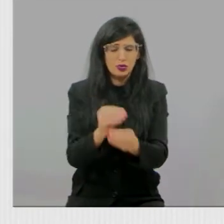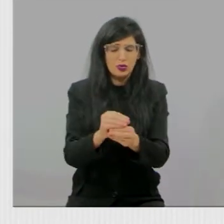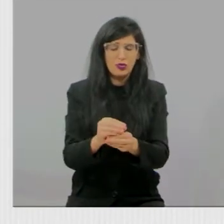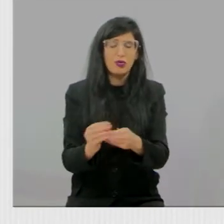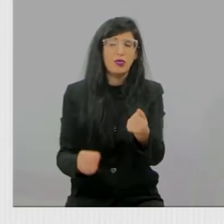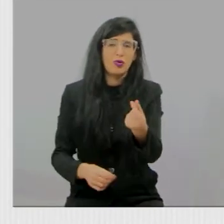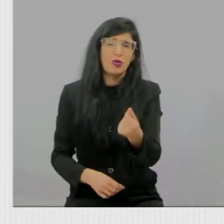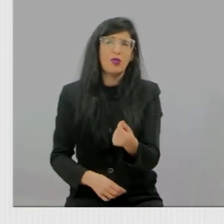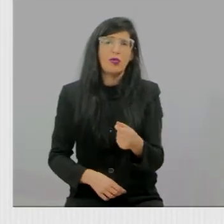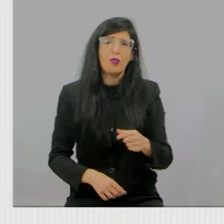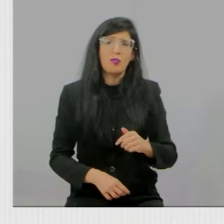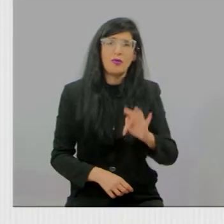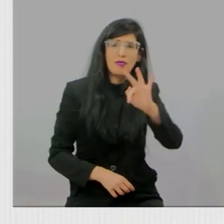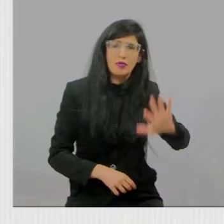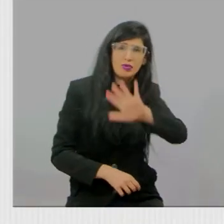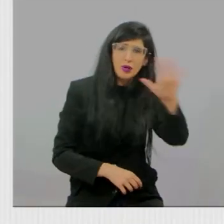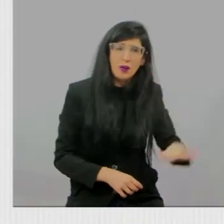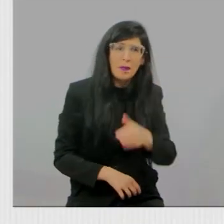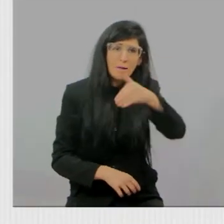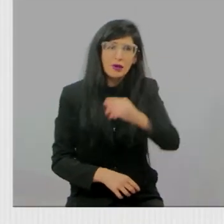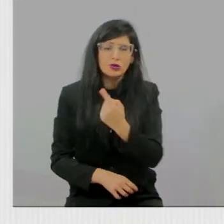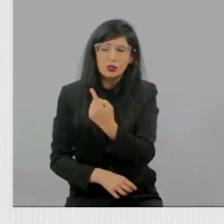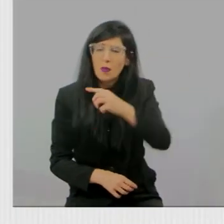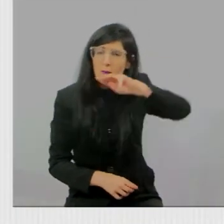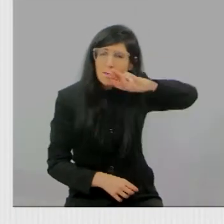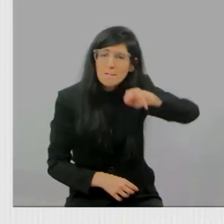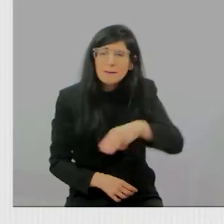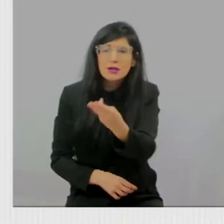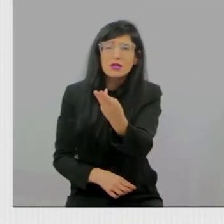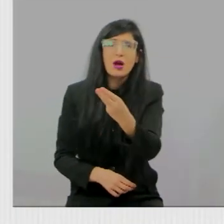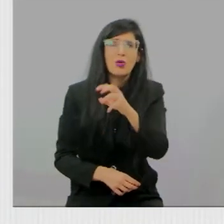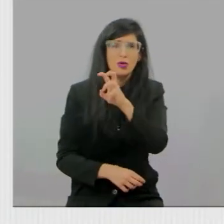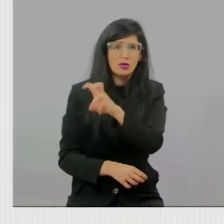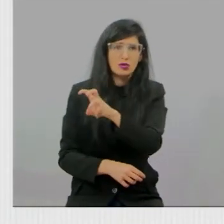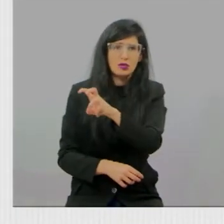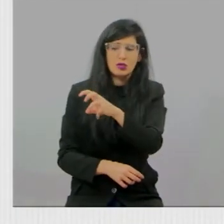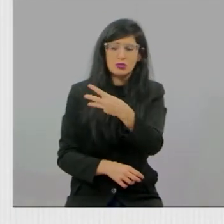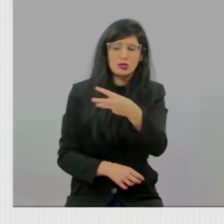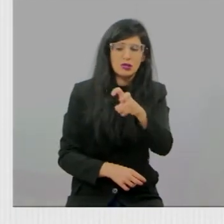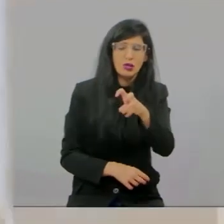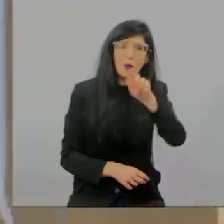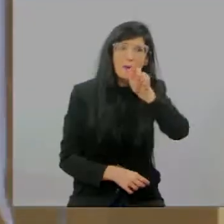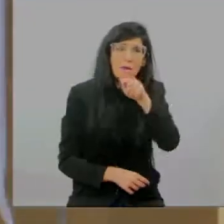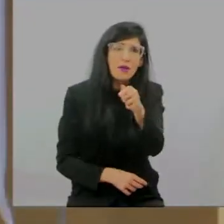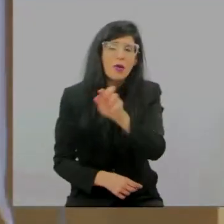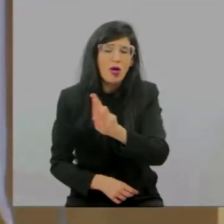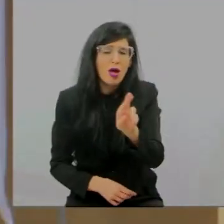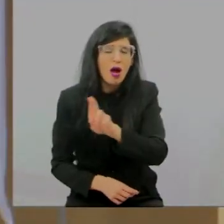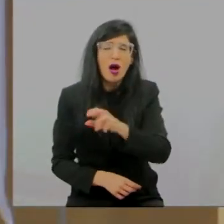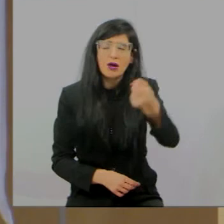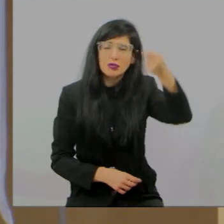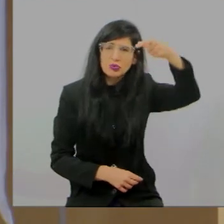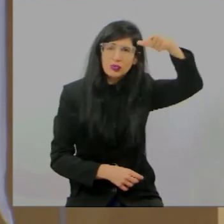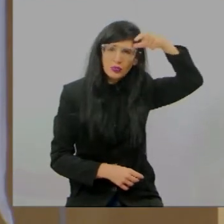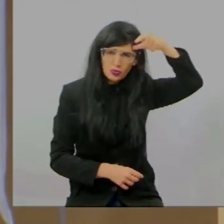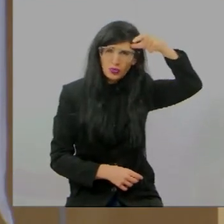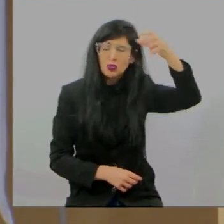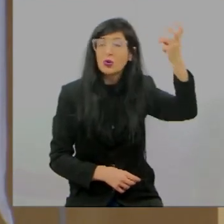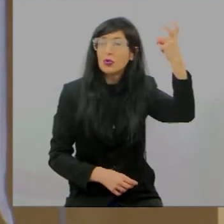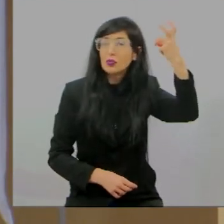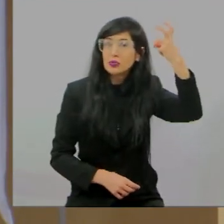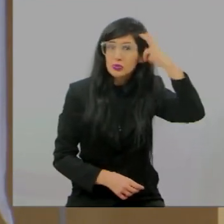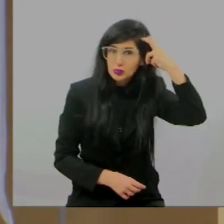de 1,5 milhão, mais de 1,5 milhão para a cultura. A cultura, com